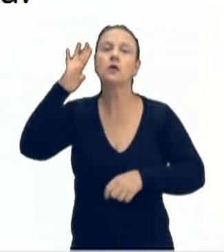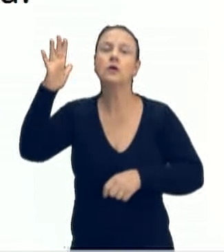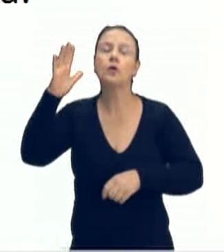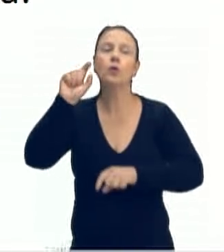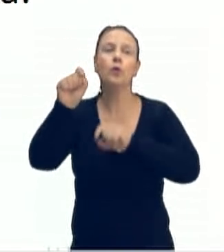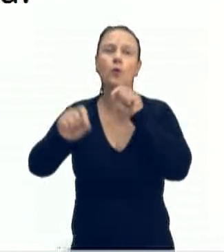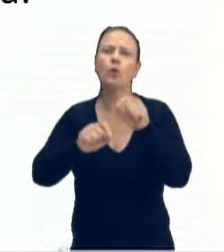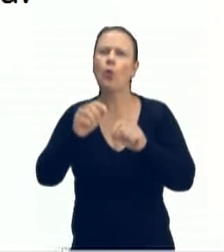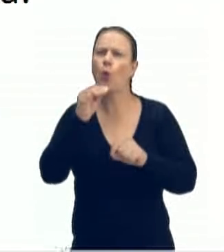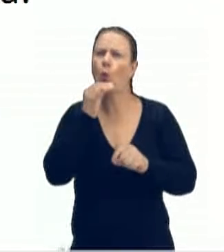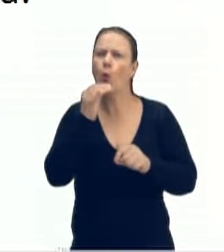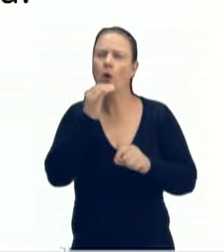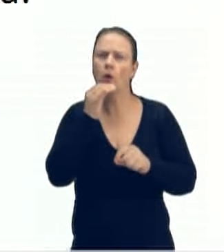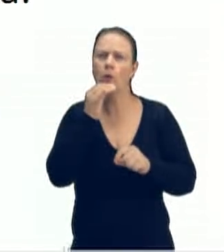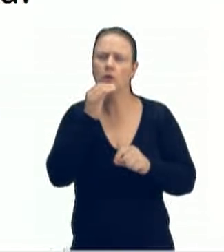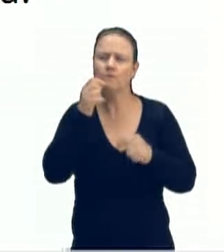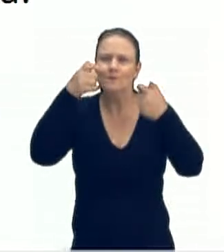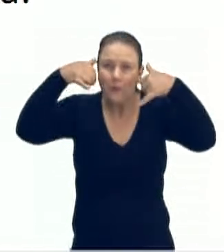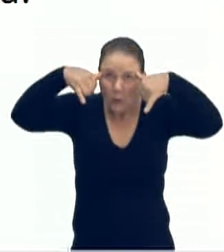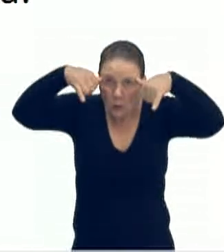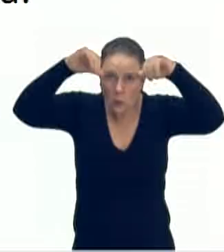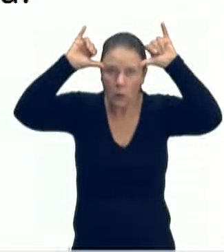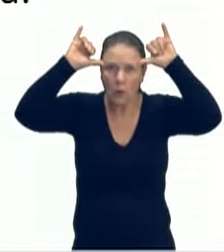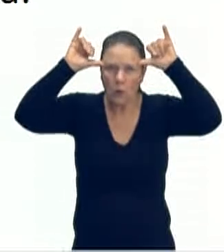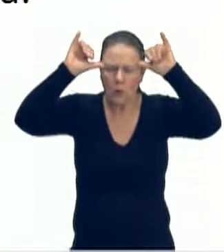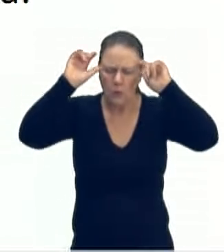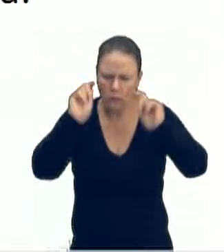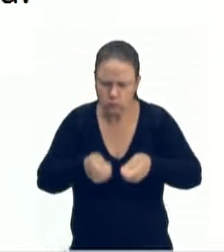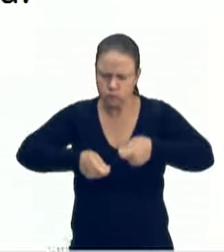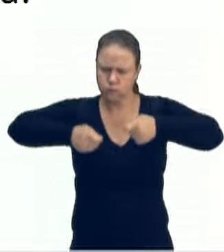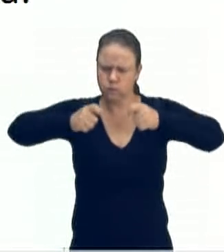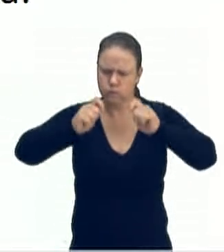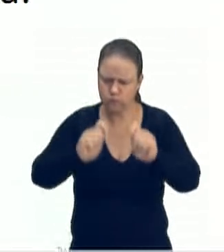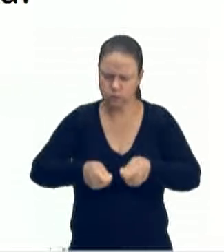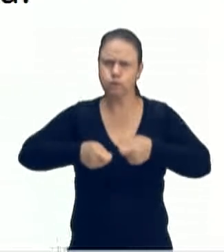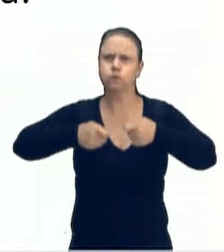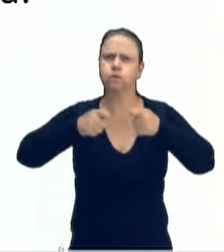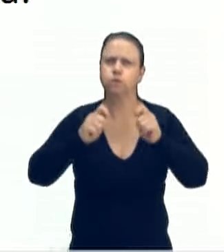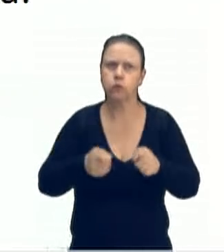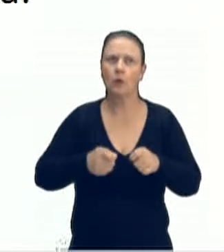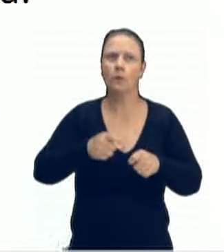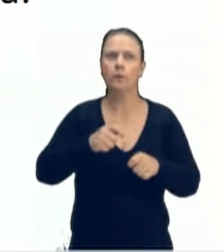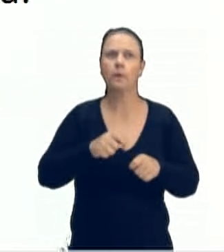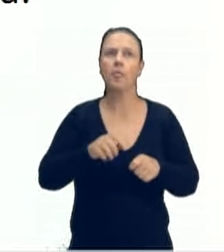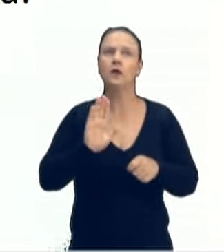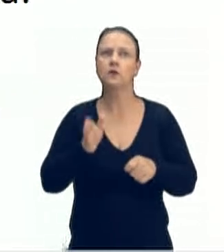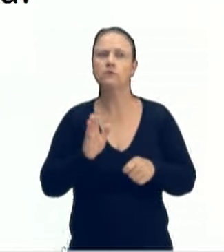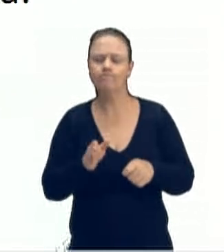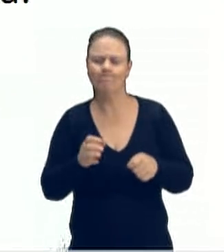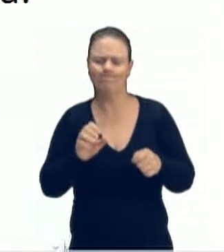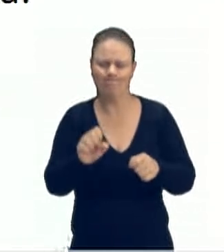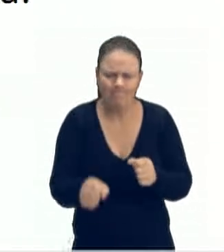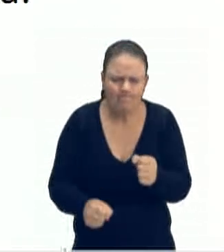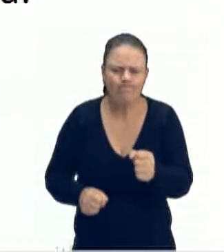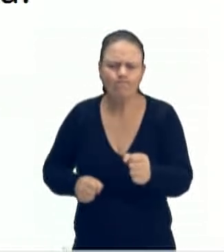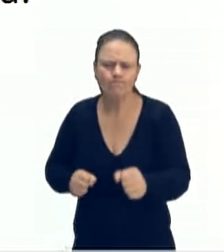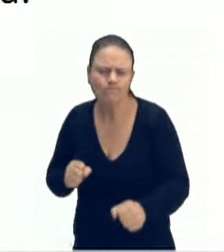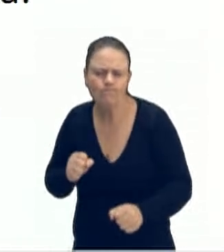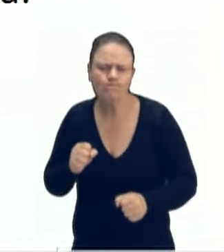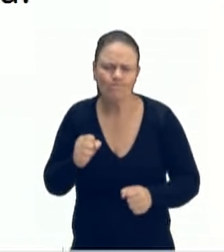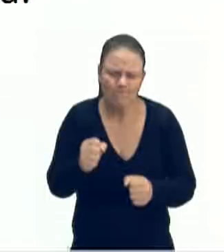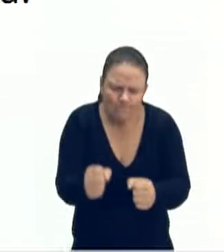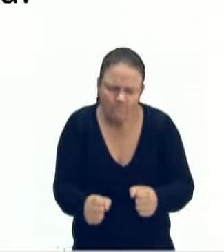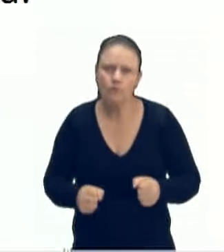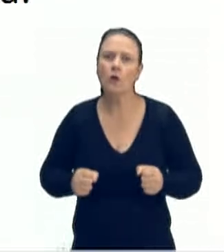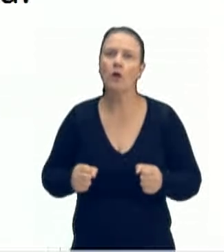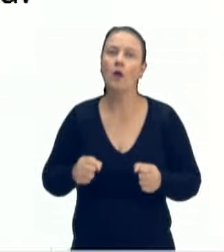que o boi está puxando? Vocês já viram aqui no campo, na agricultura, que está falando que a maior parte